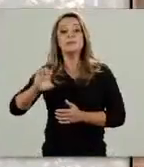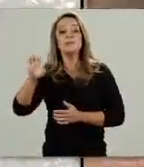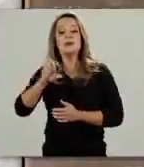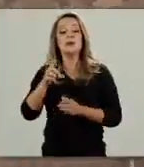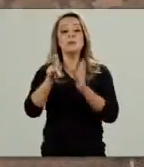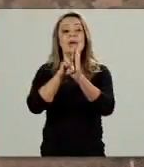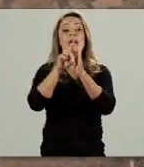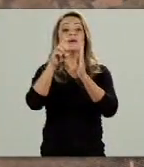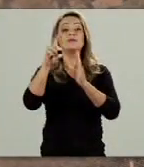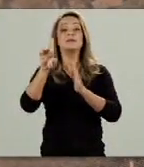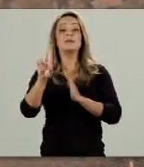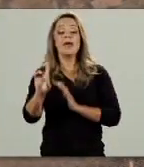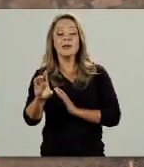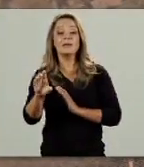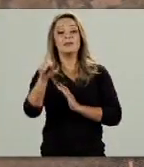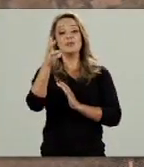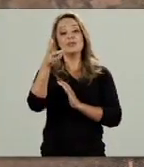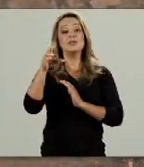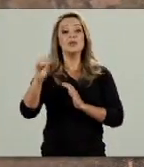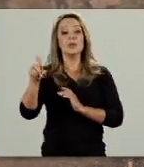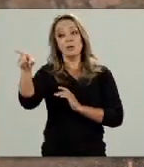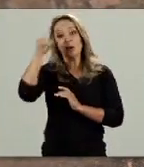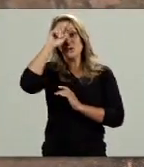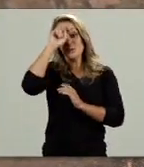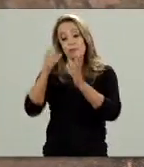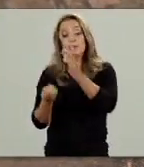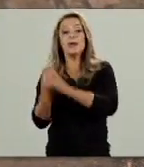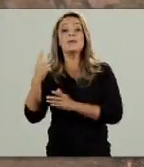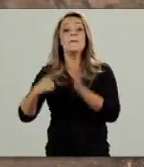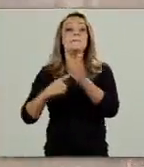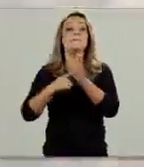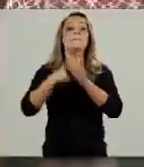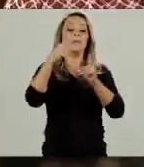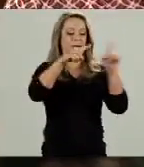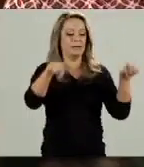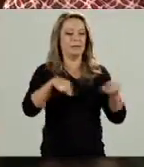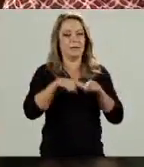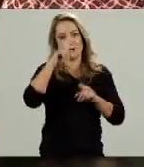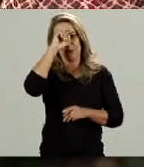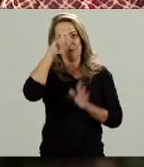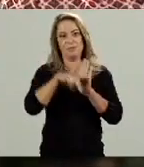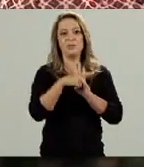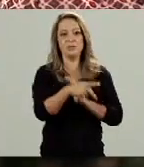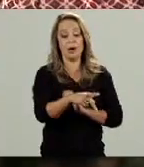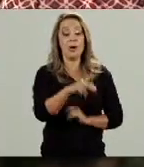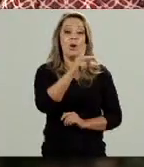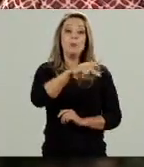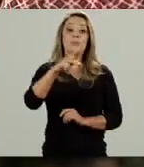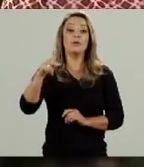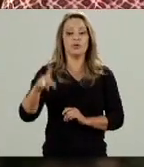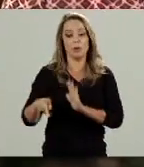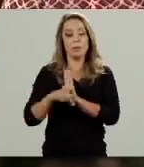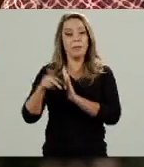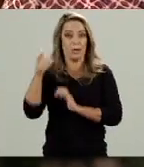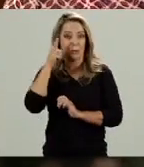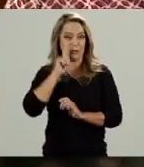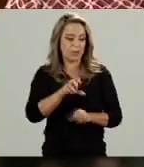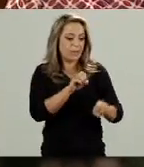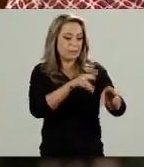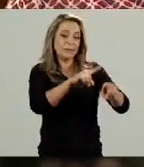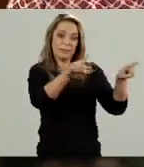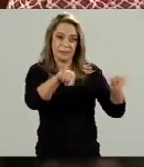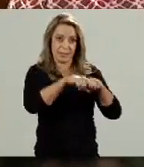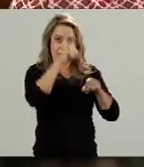de 30, quando na Santa Casa de Misericórdia foi criada a primeira classe. Historicamente, o professor, para atuar